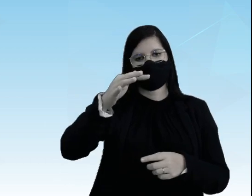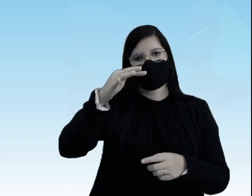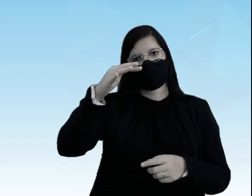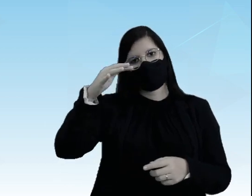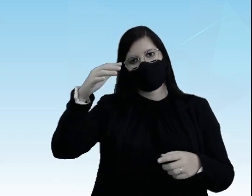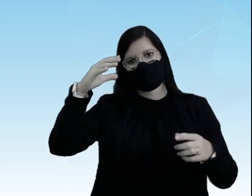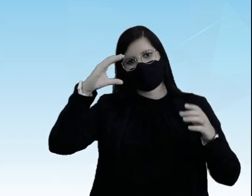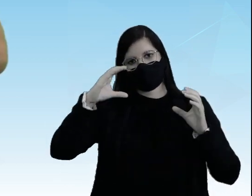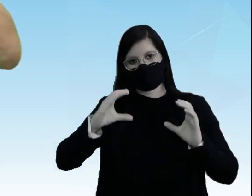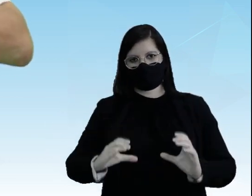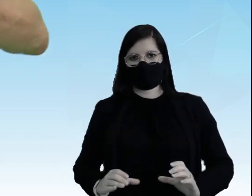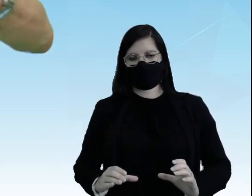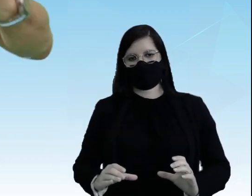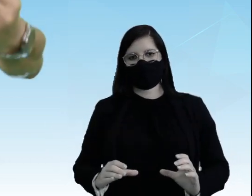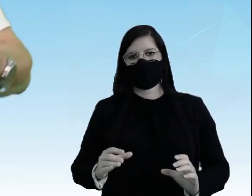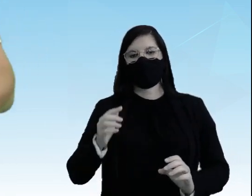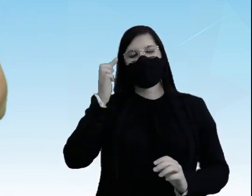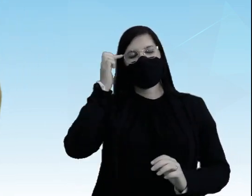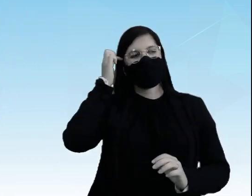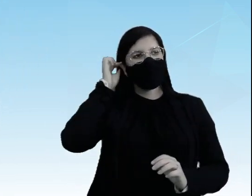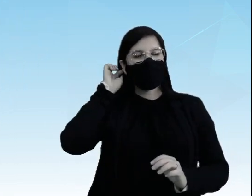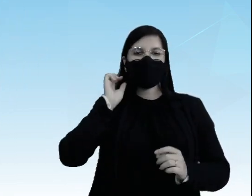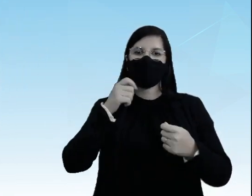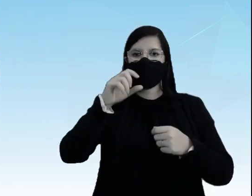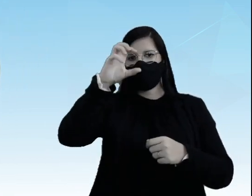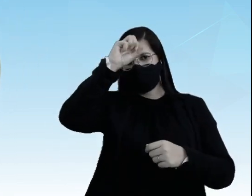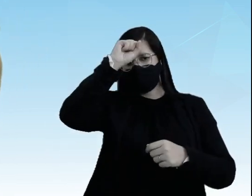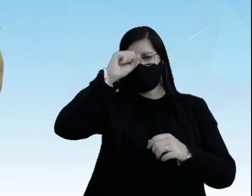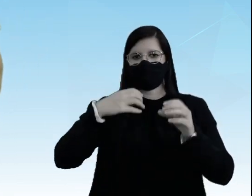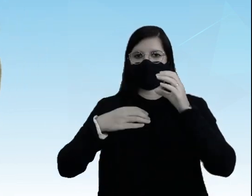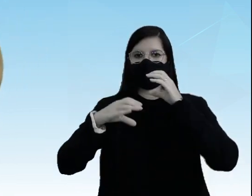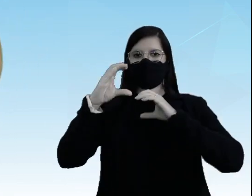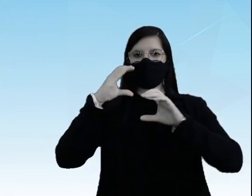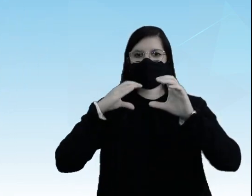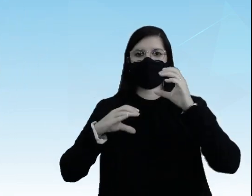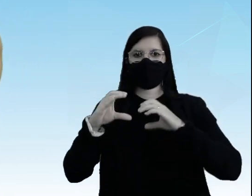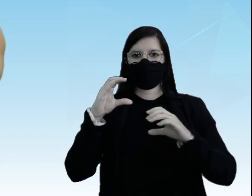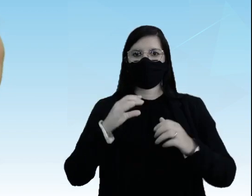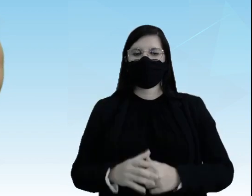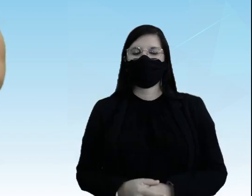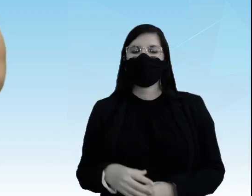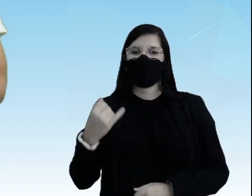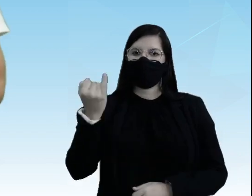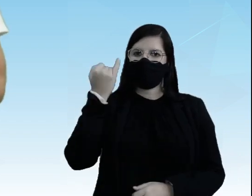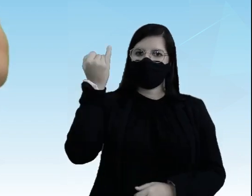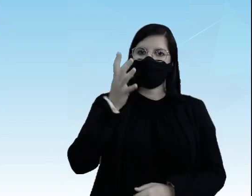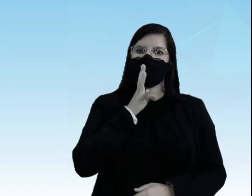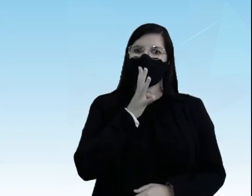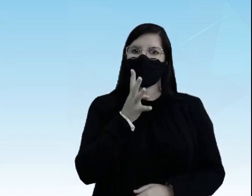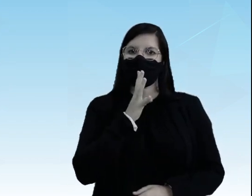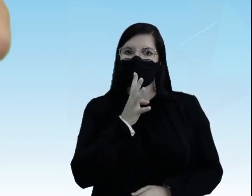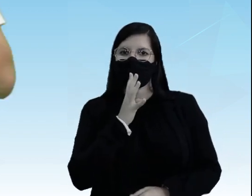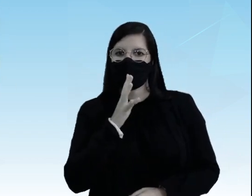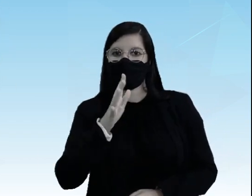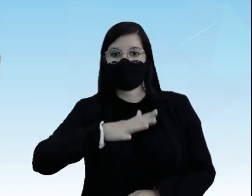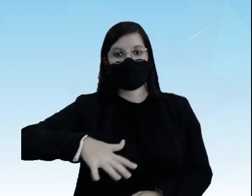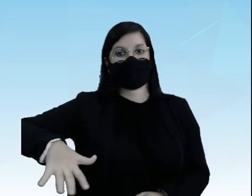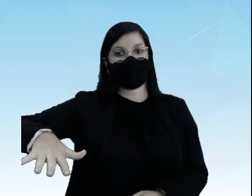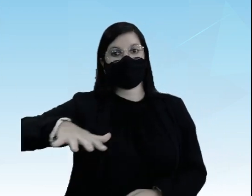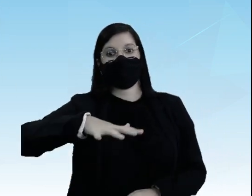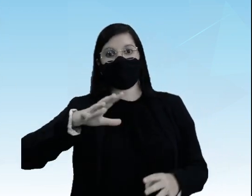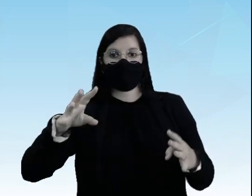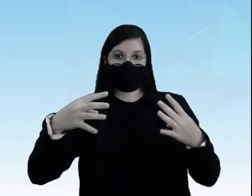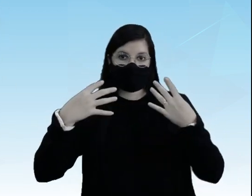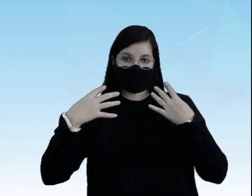cidadãos, na verdade. Então, é aprender a se comunicar. Então, vejam só, é importante conhecer o seu público,